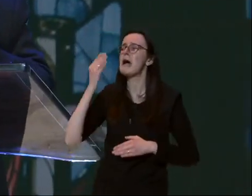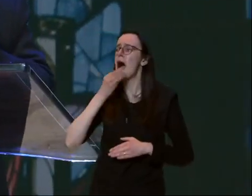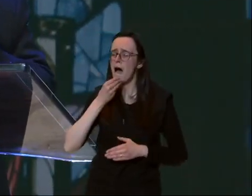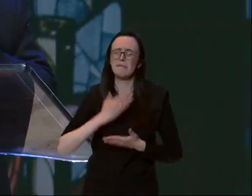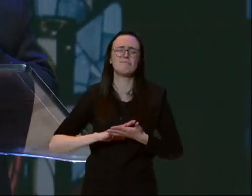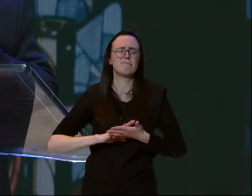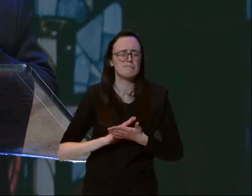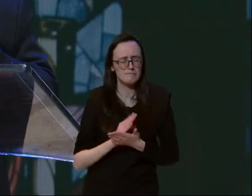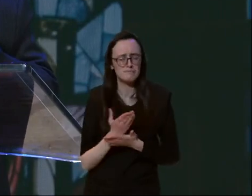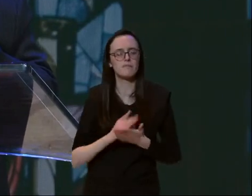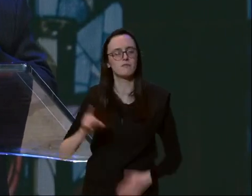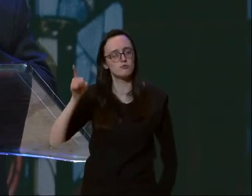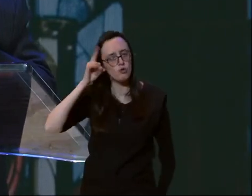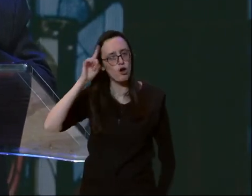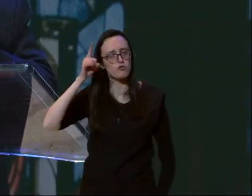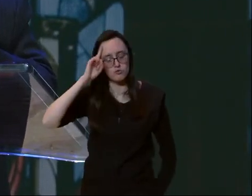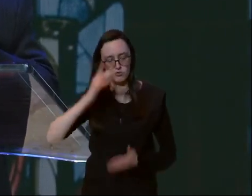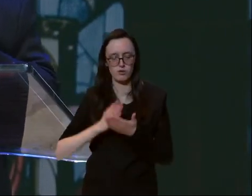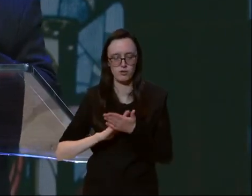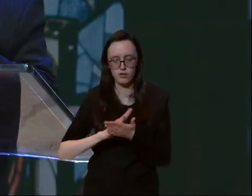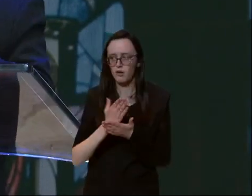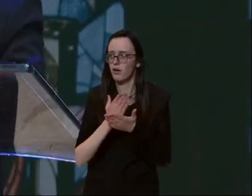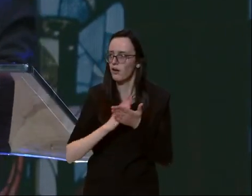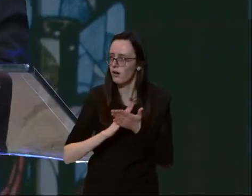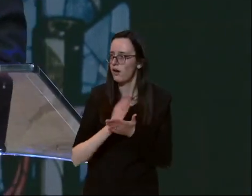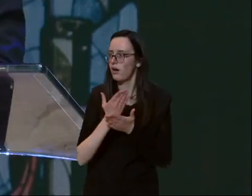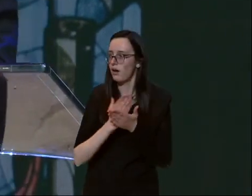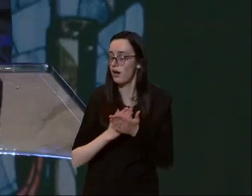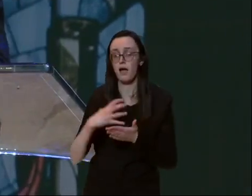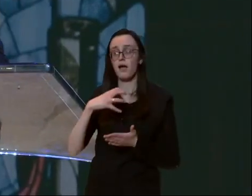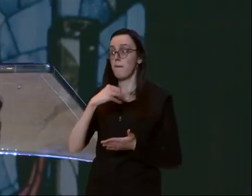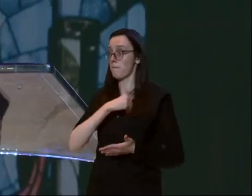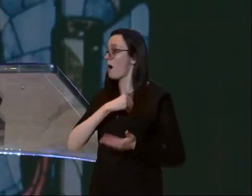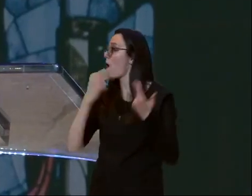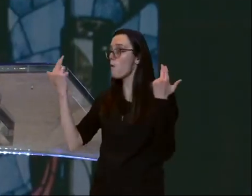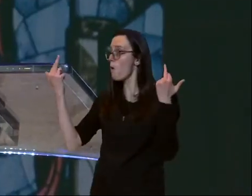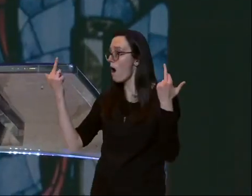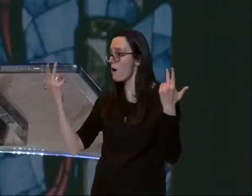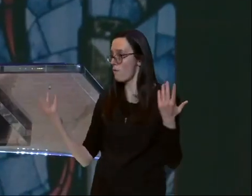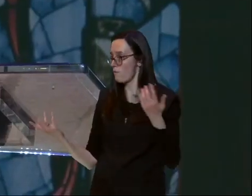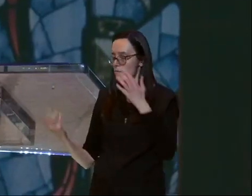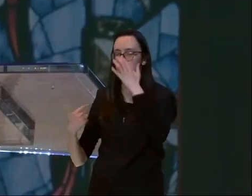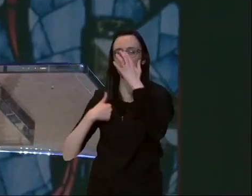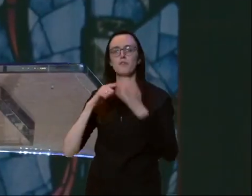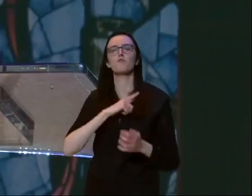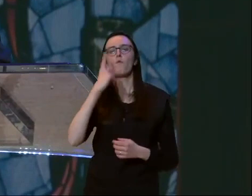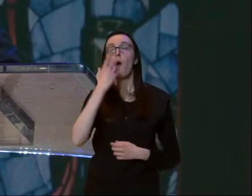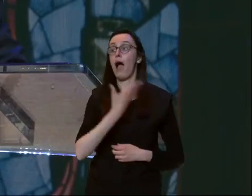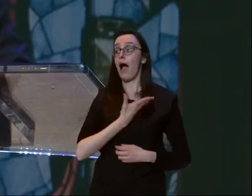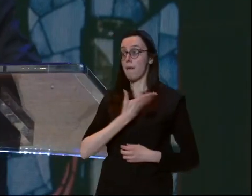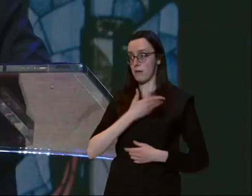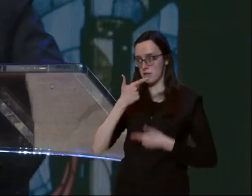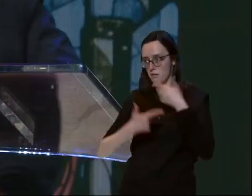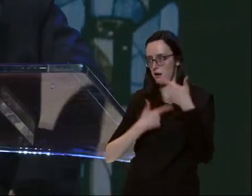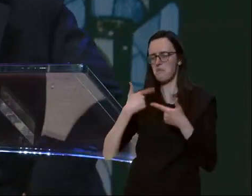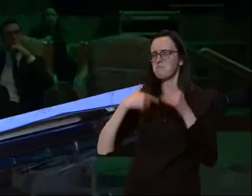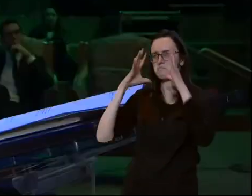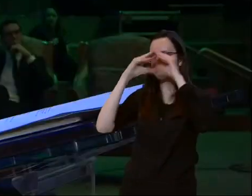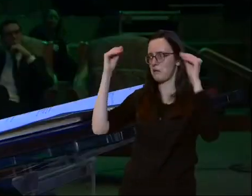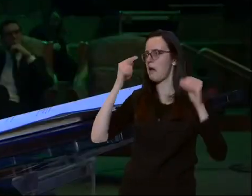que existe no mundo. Coisa terrível. Eu tinha um colega de trabalho e depois eu nunca mais o